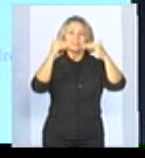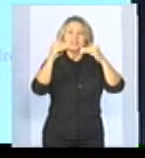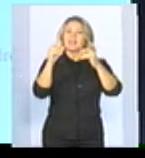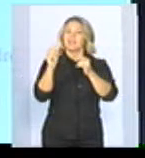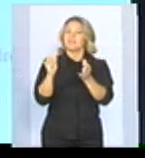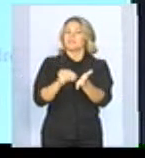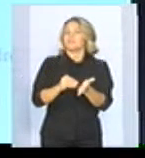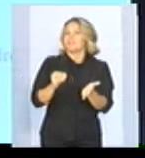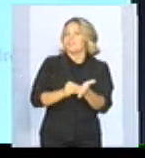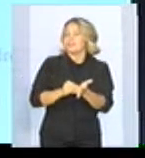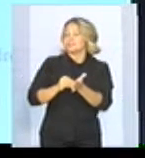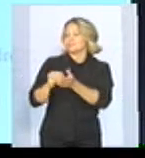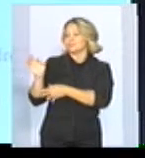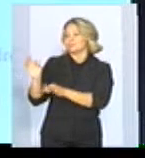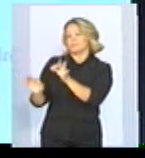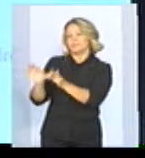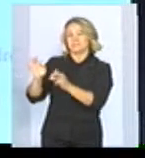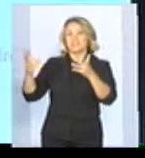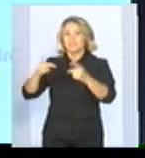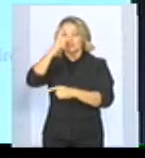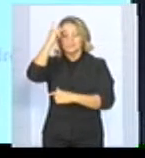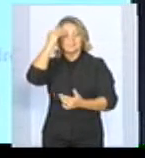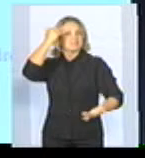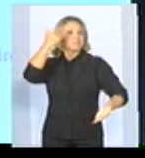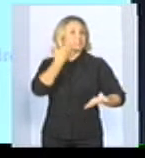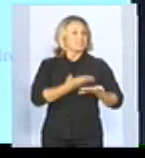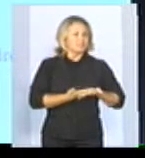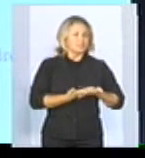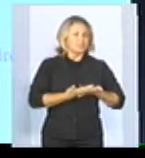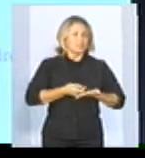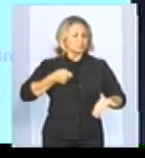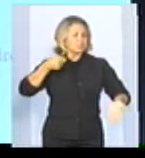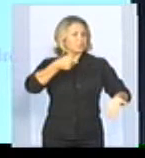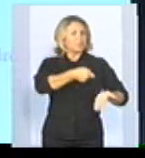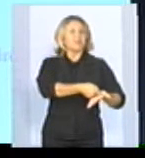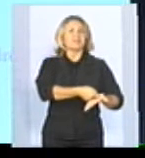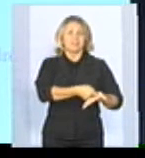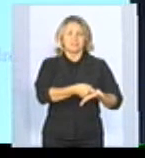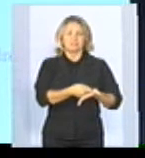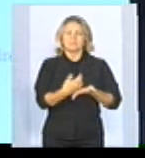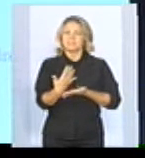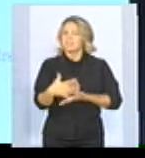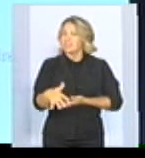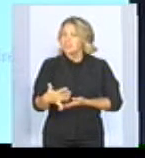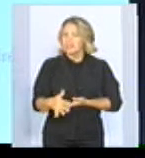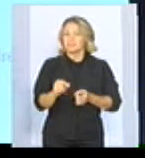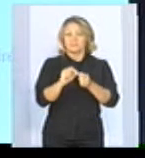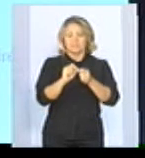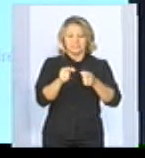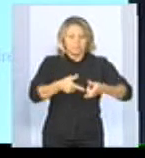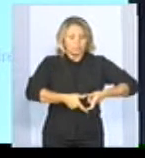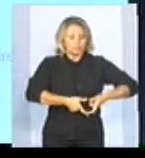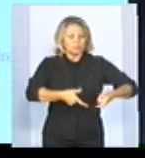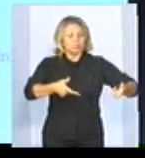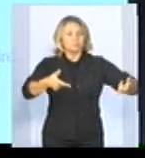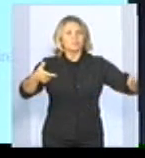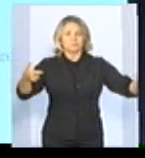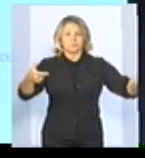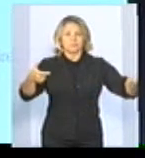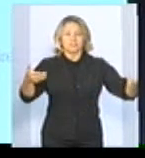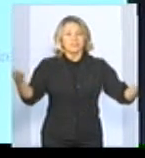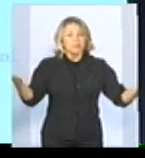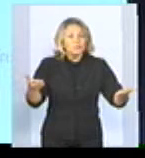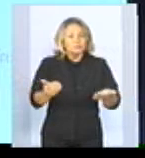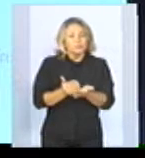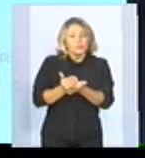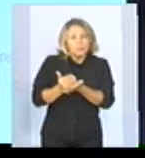justiça a todos aqueles que acreditaram no mercado que investiram todos aqueles que fizeram Esse mercado e que a Rigor foi